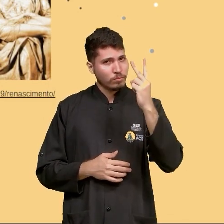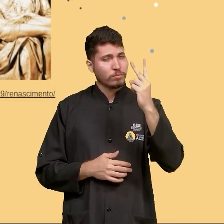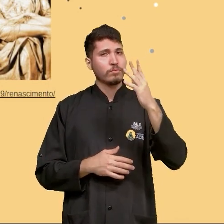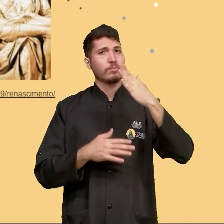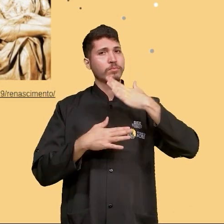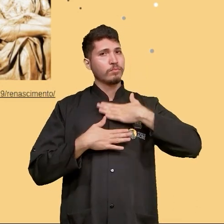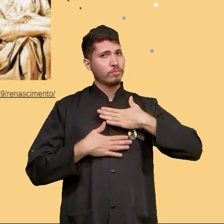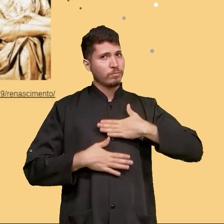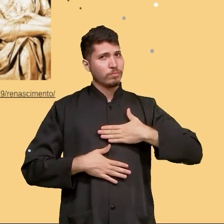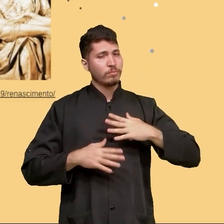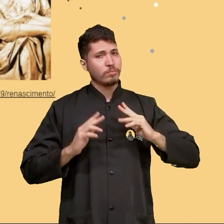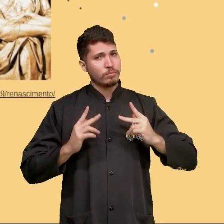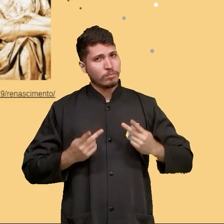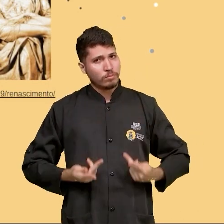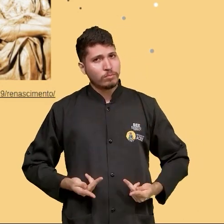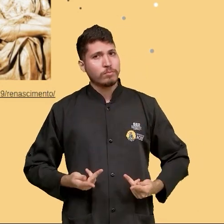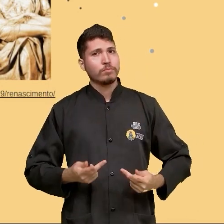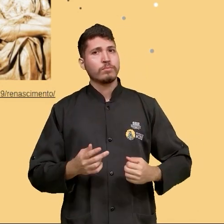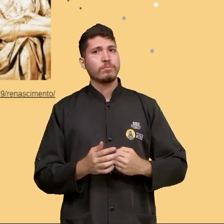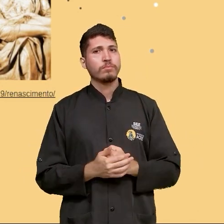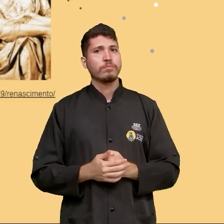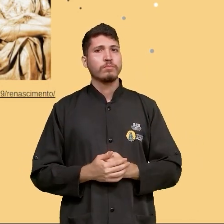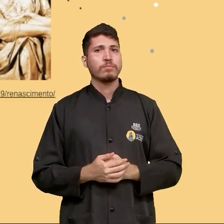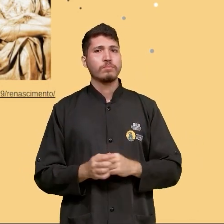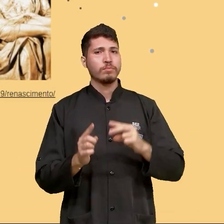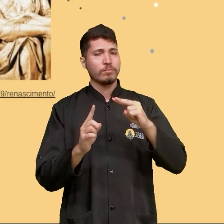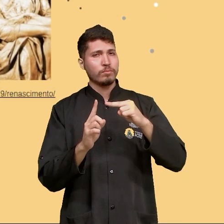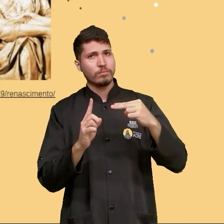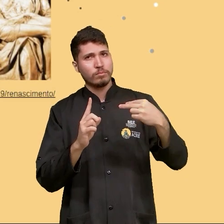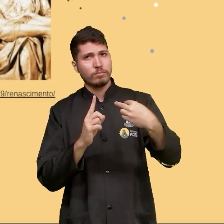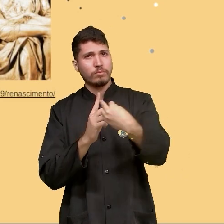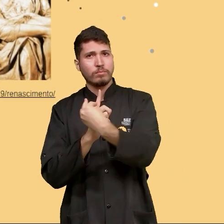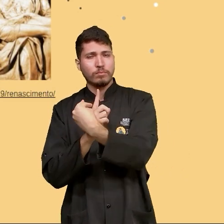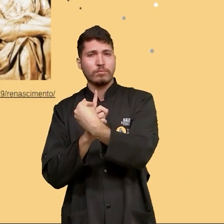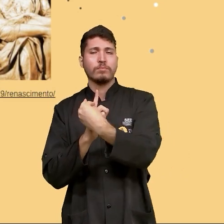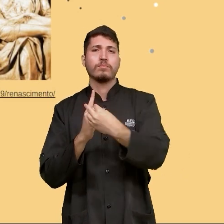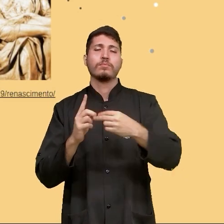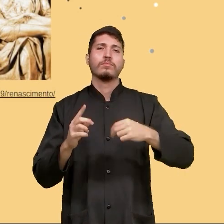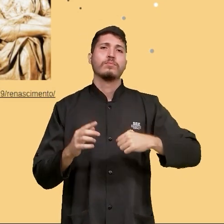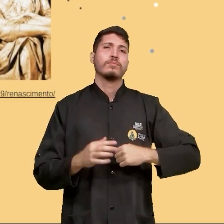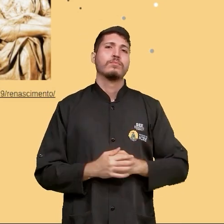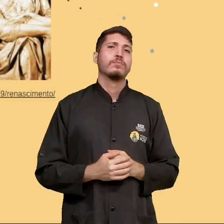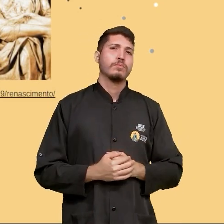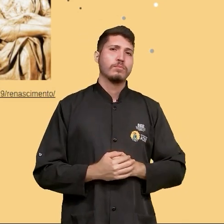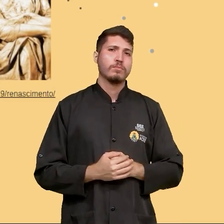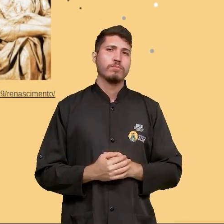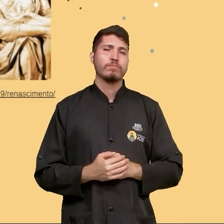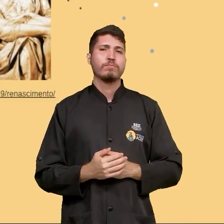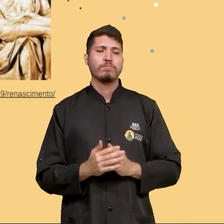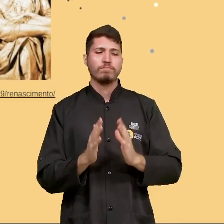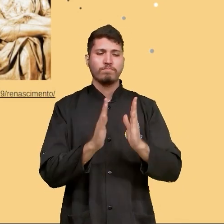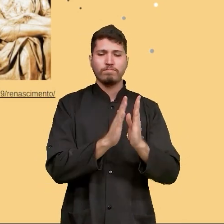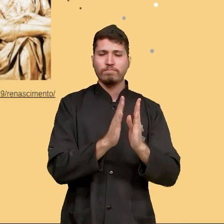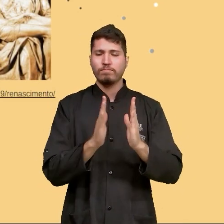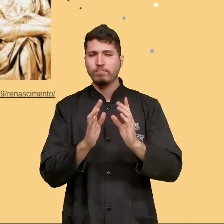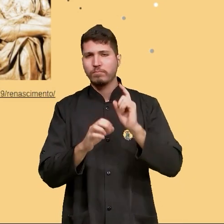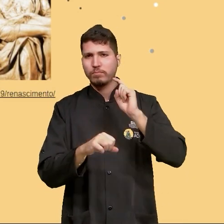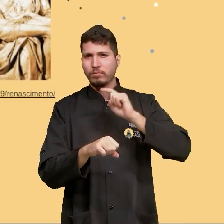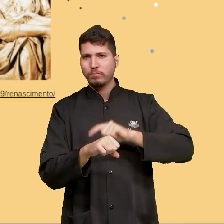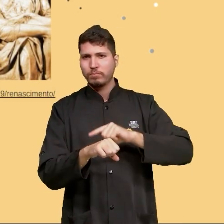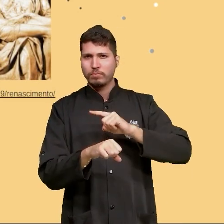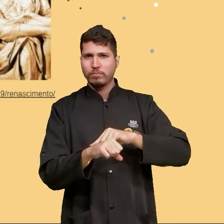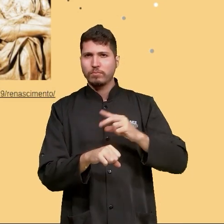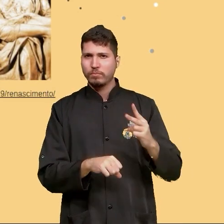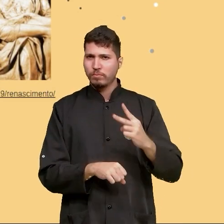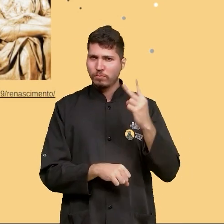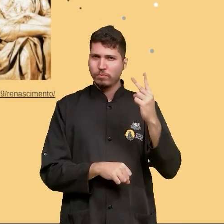corpo humano e da perspectiva. Então, foi um período de valorização da razão e